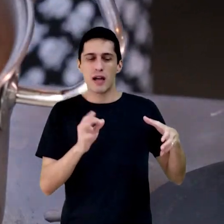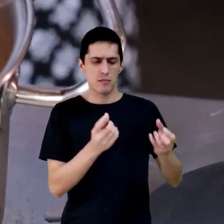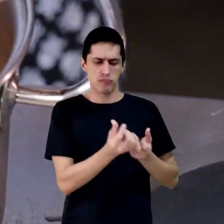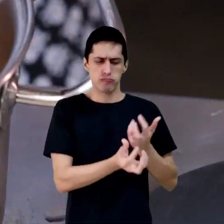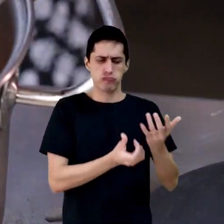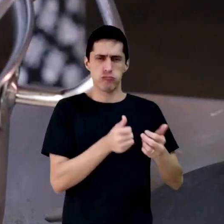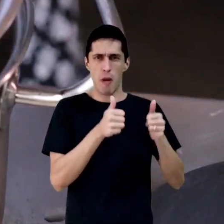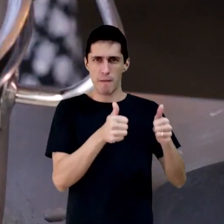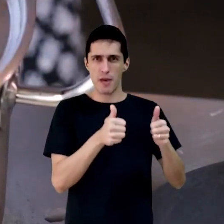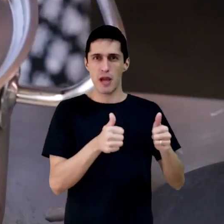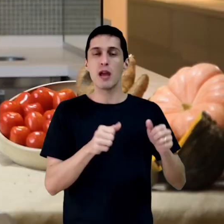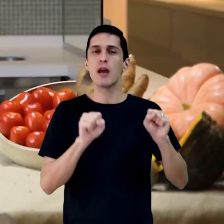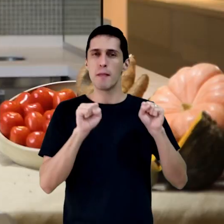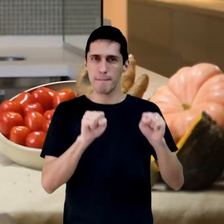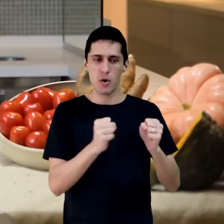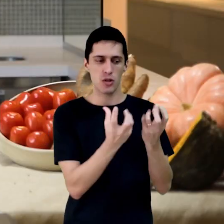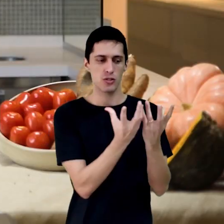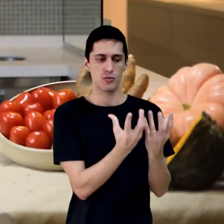A gente já pode desligar.